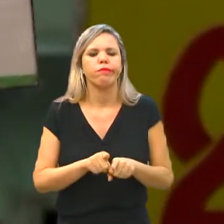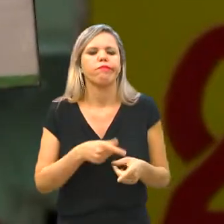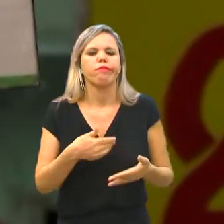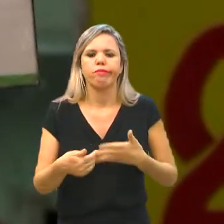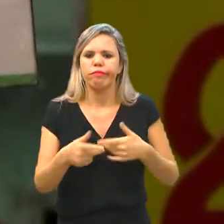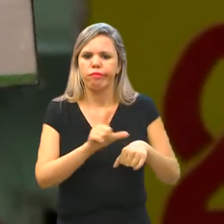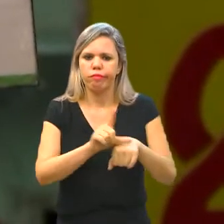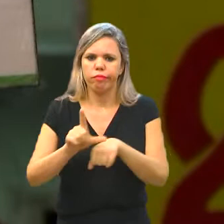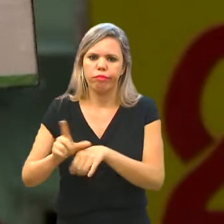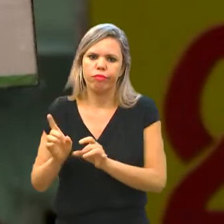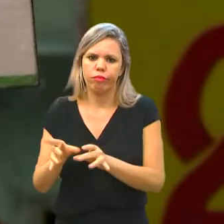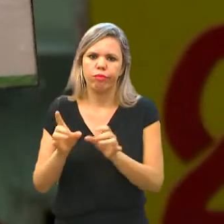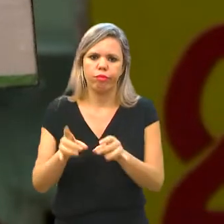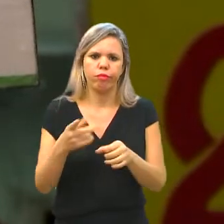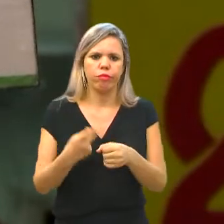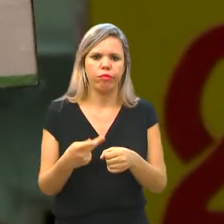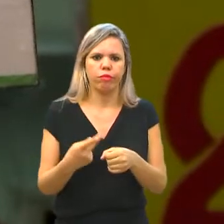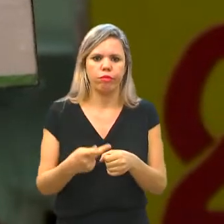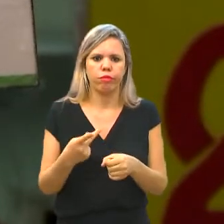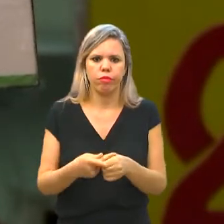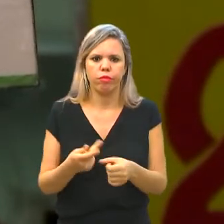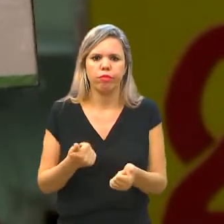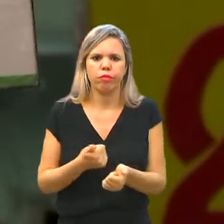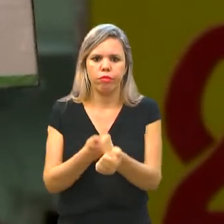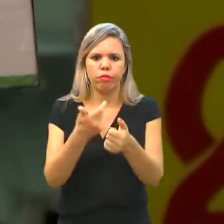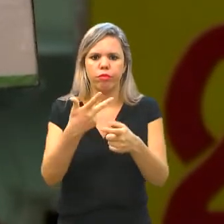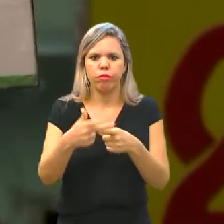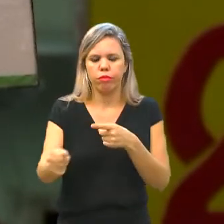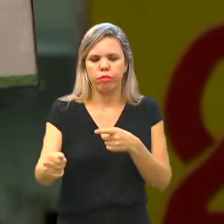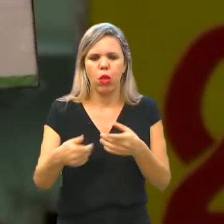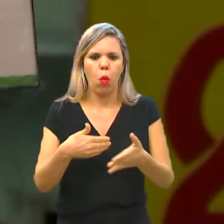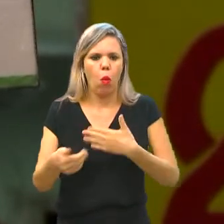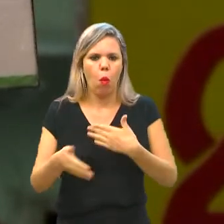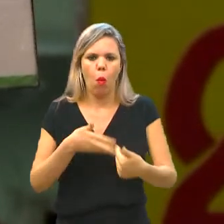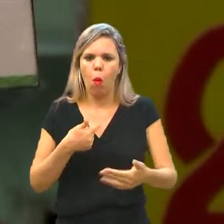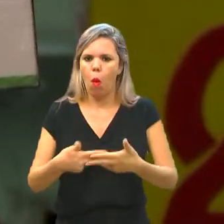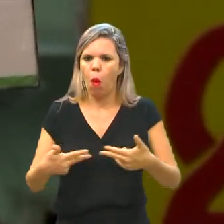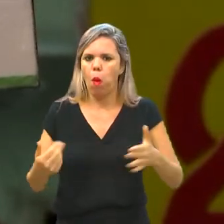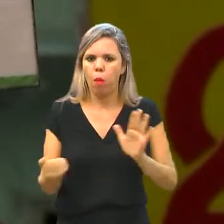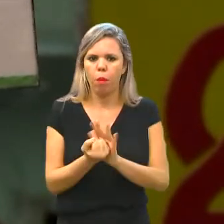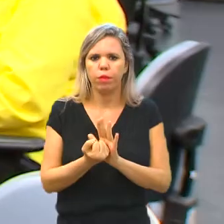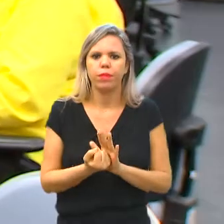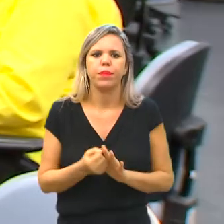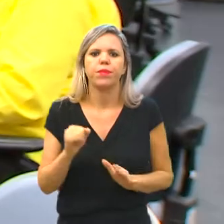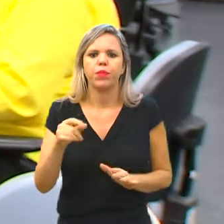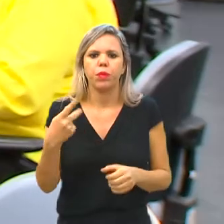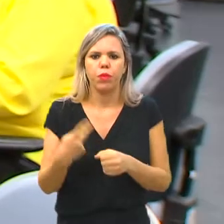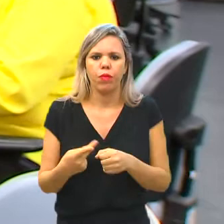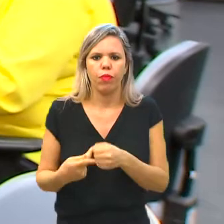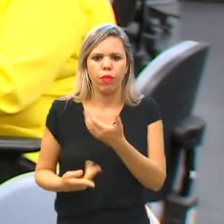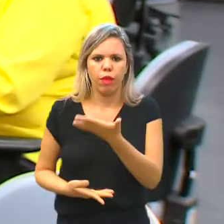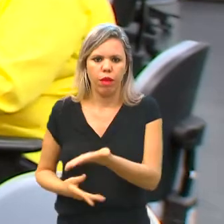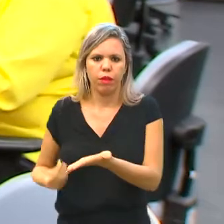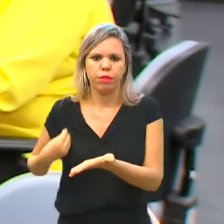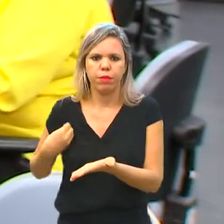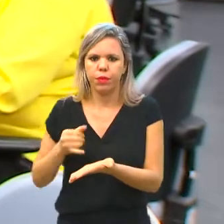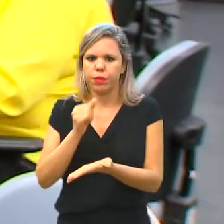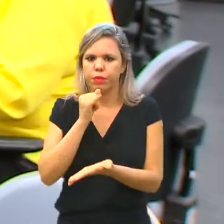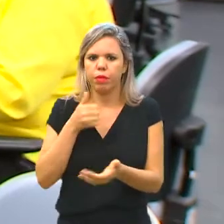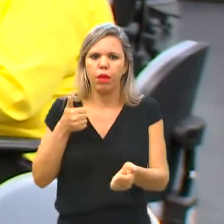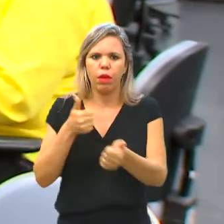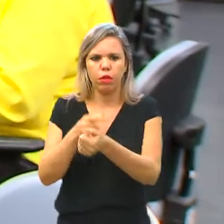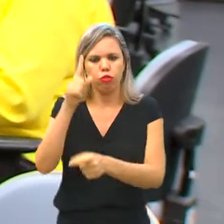e estabelecimentos que comercializem produtos perecíveis de qualquer natureza. Se esse produto